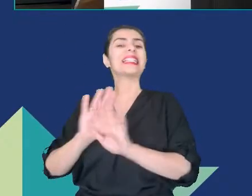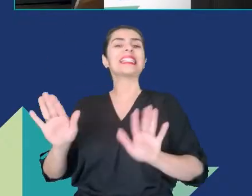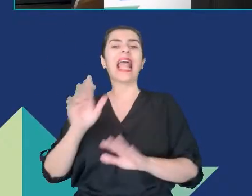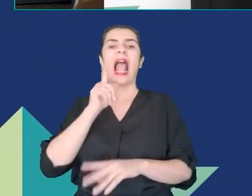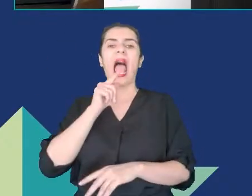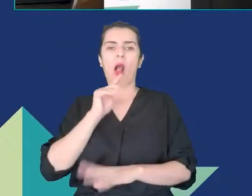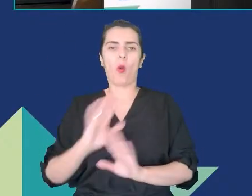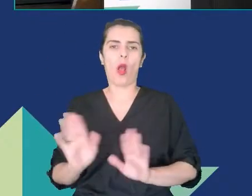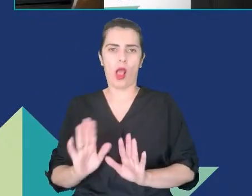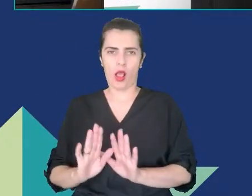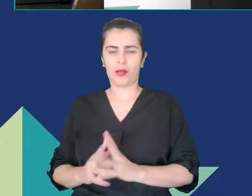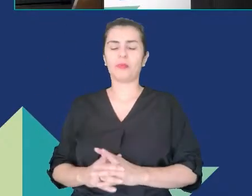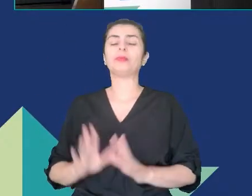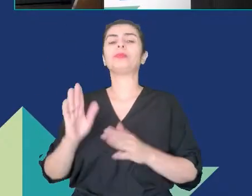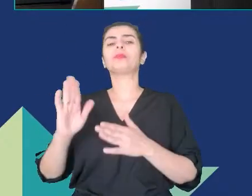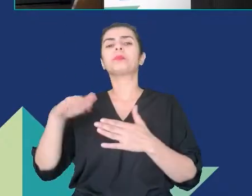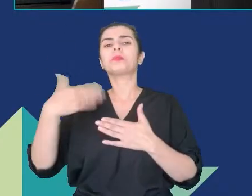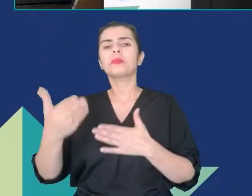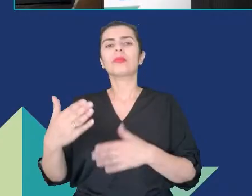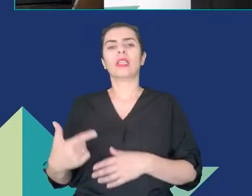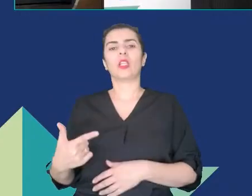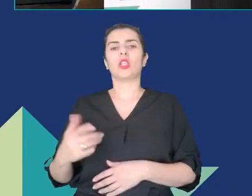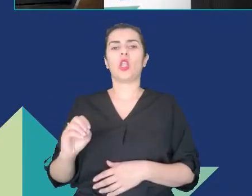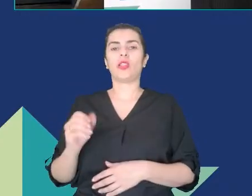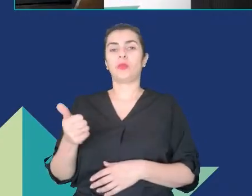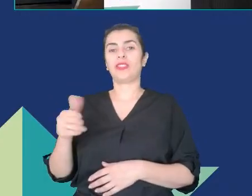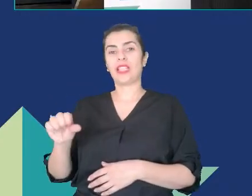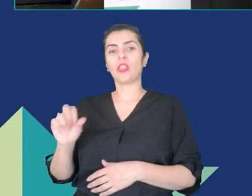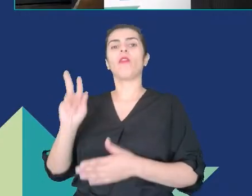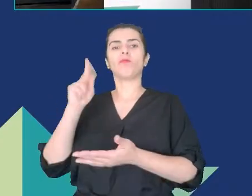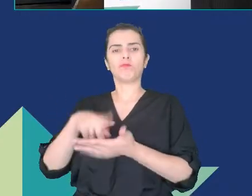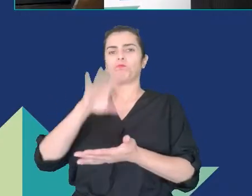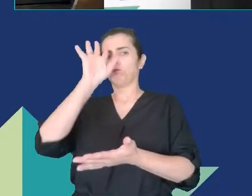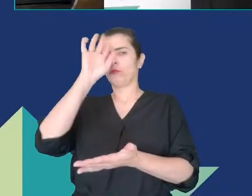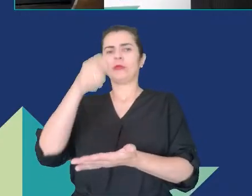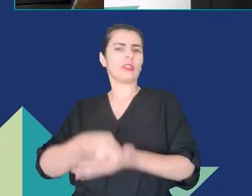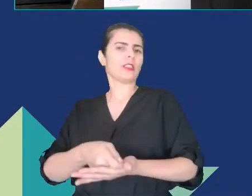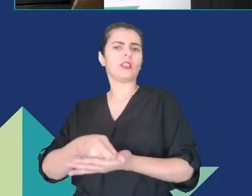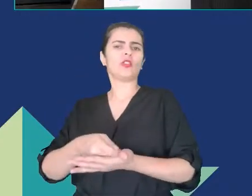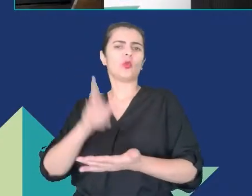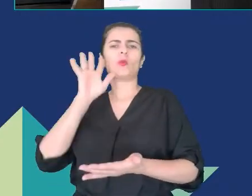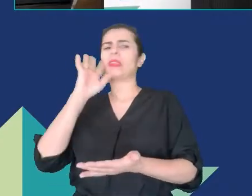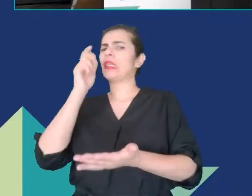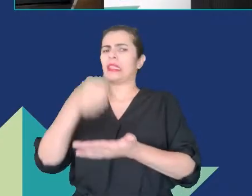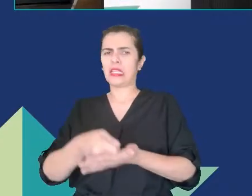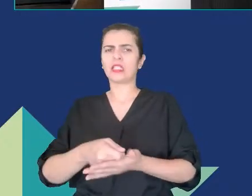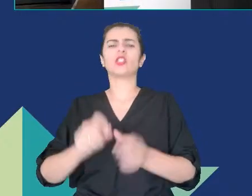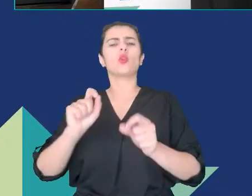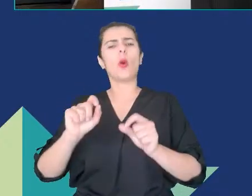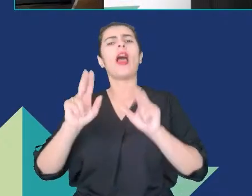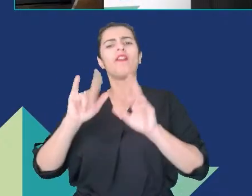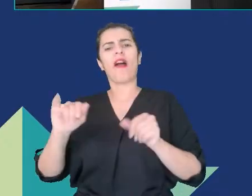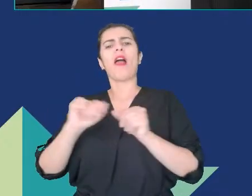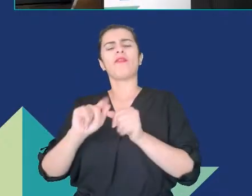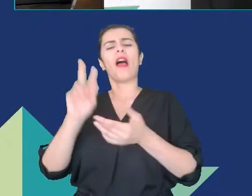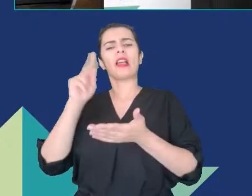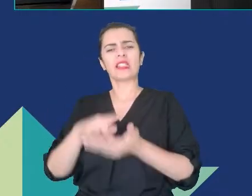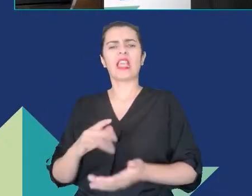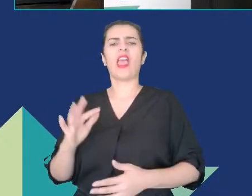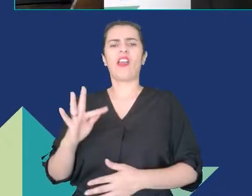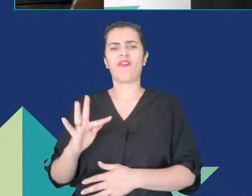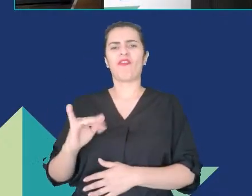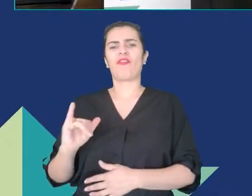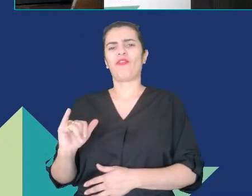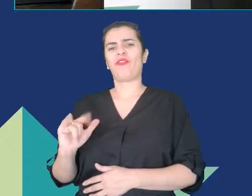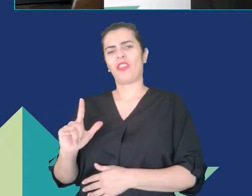em 2019, a gente teve a real tomada de decisão da implantação dos projetos de filtragem, principalmente nas grandes operações que